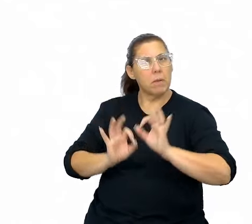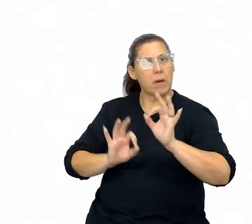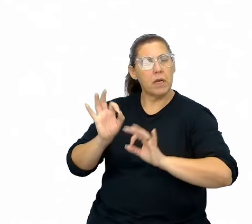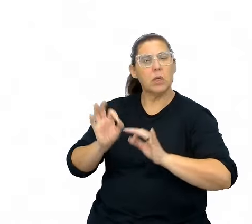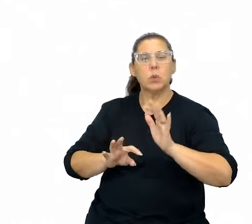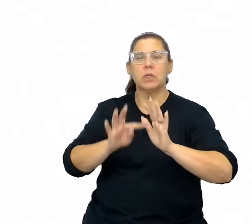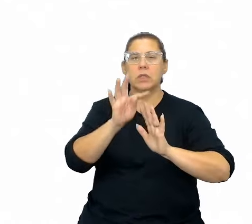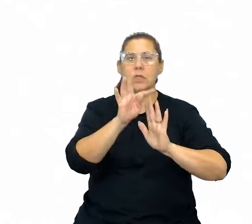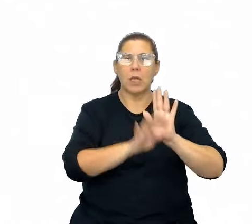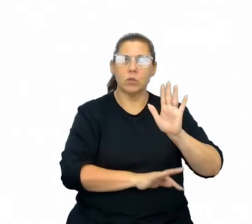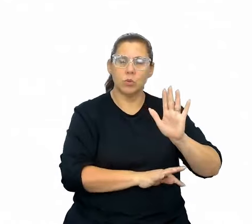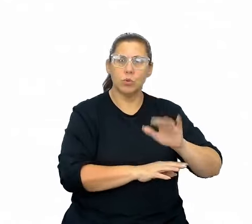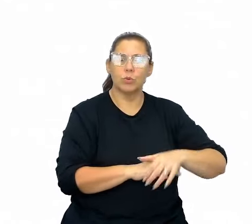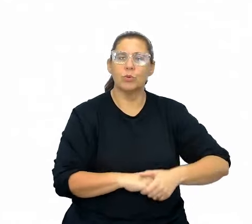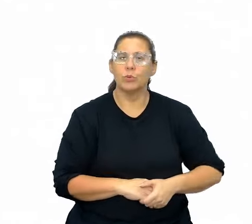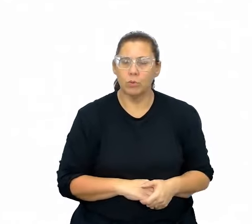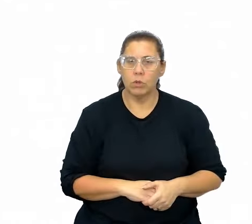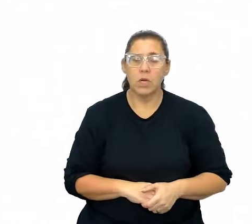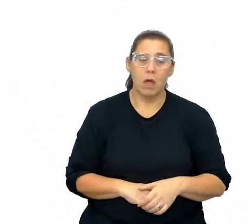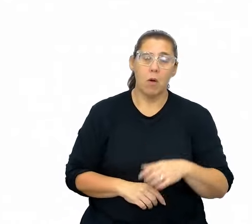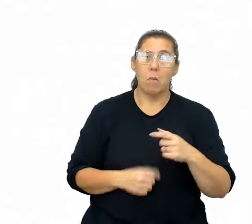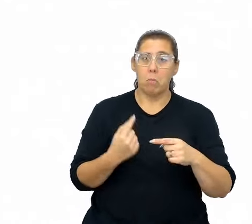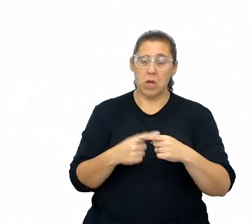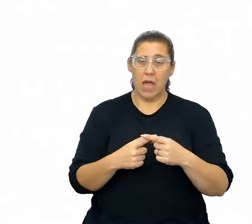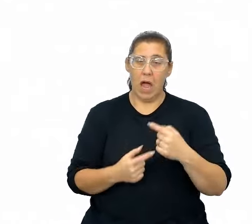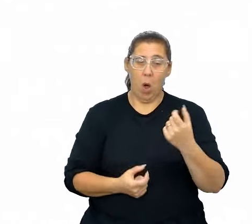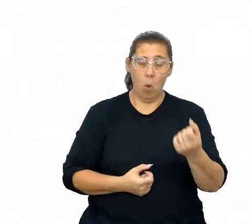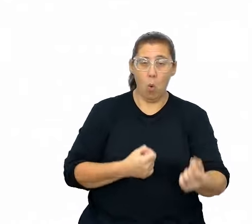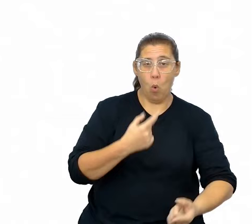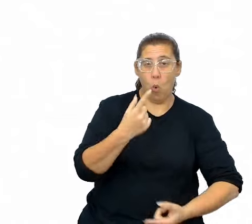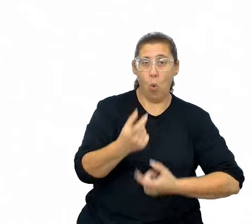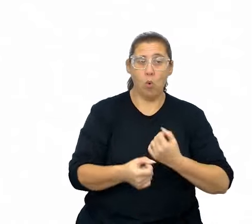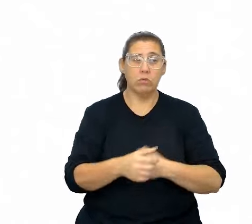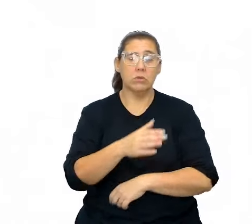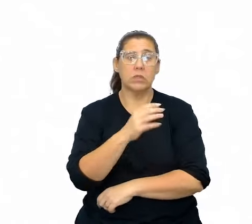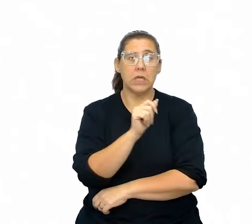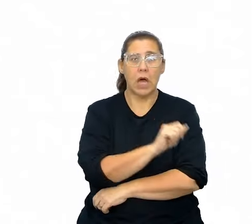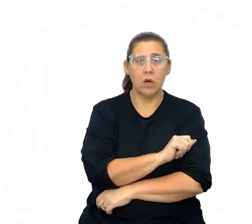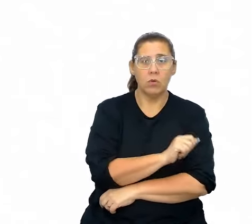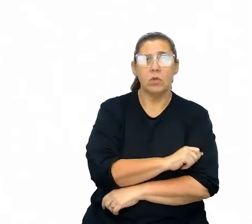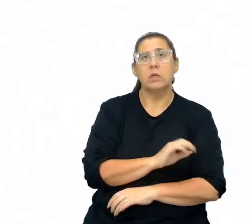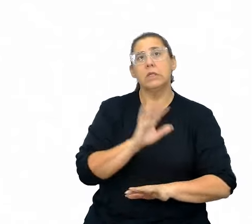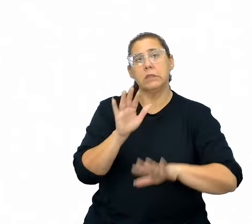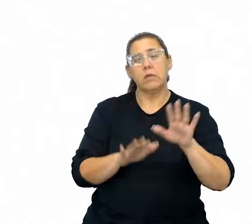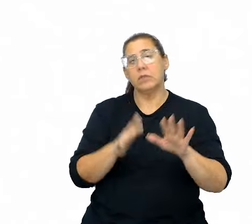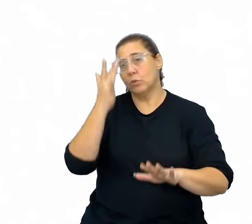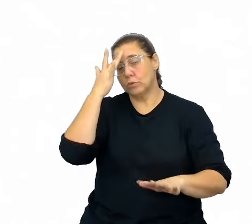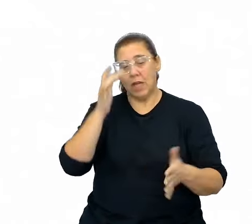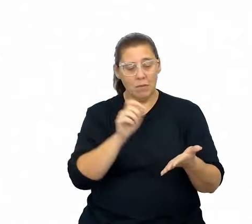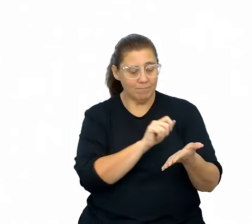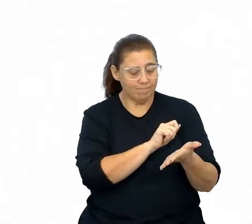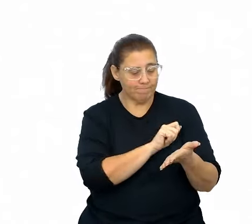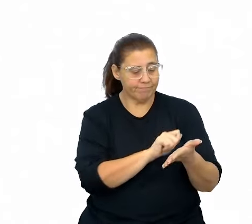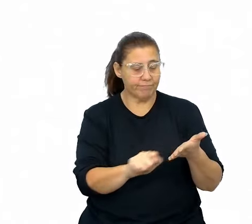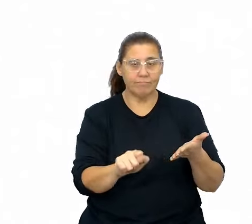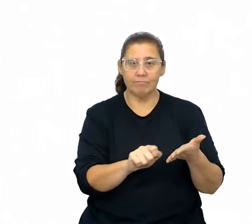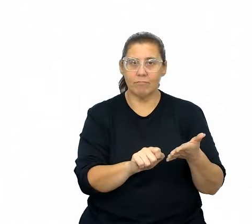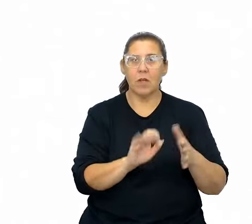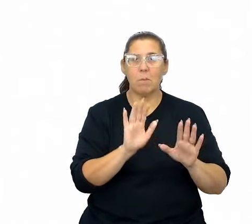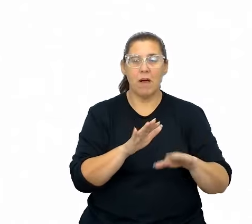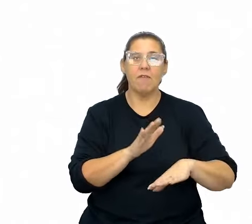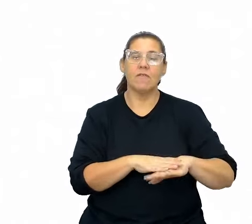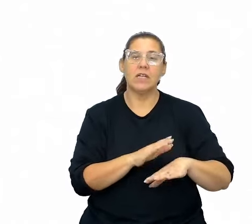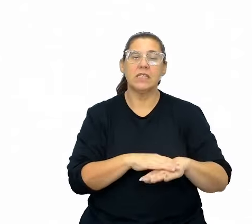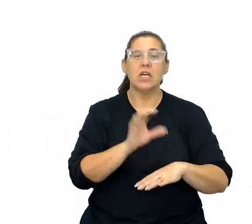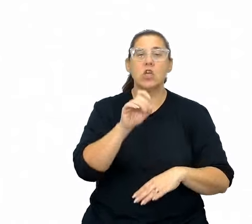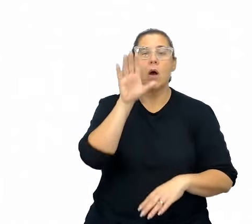o texto. E alguns deles poderão saber não grafar o texto, mas produzir de